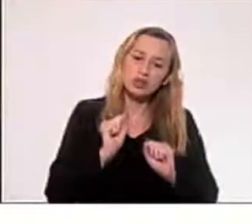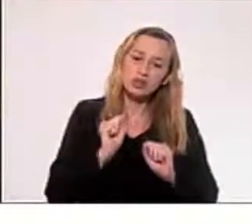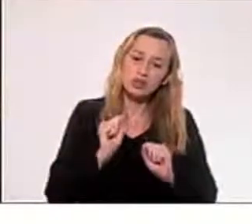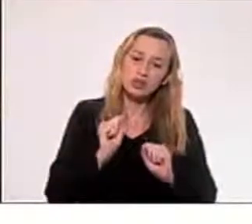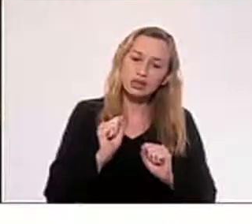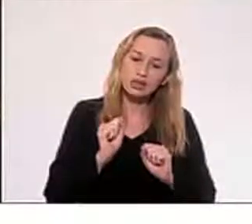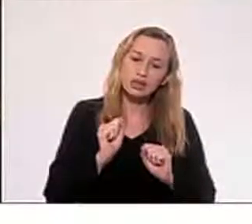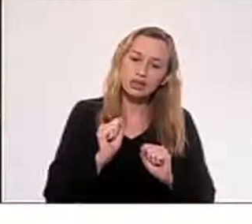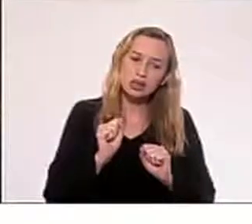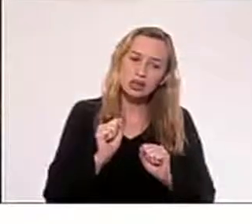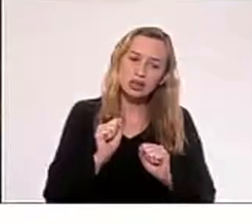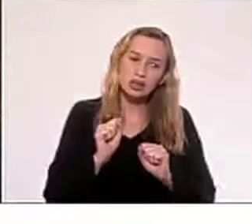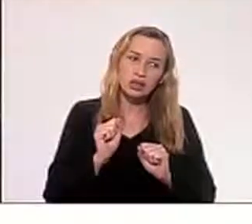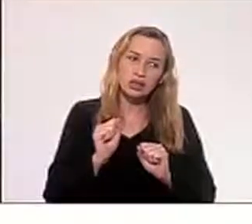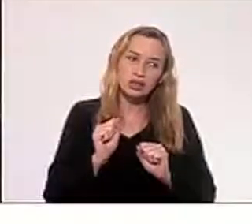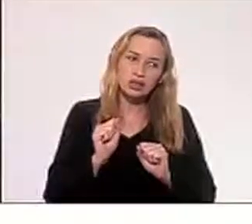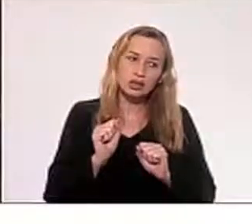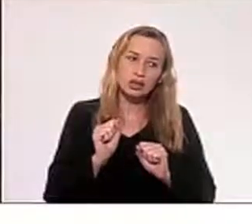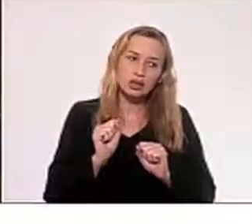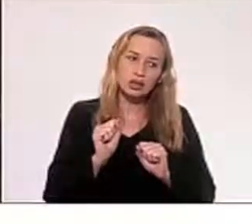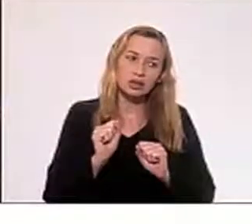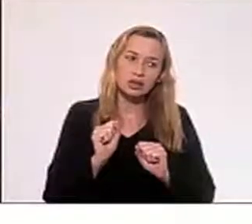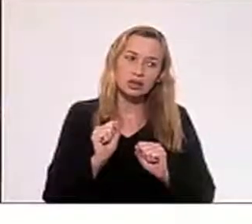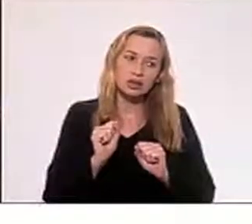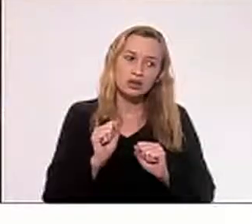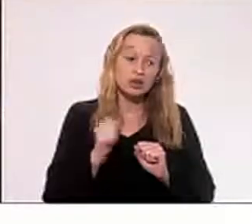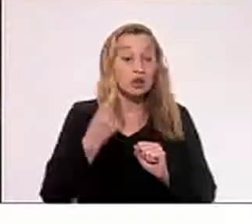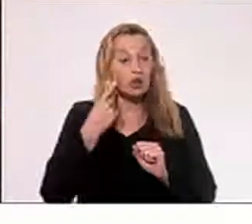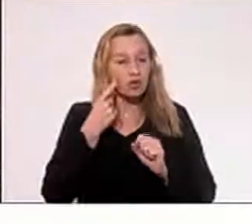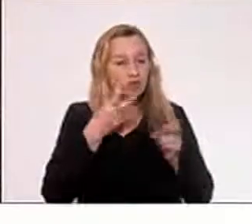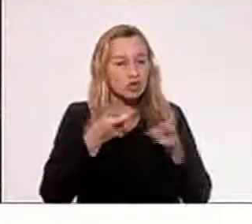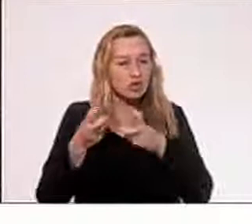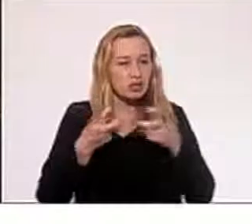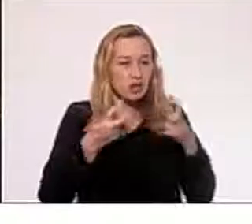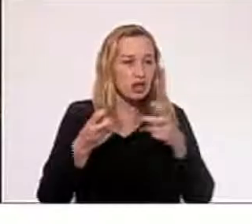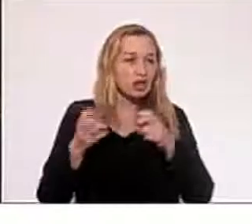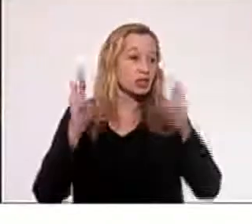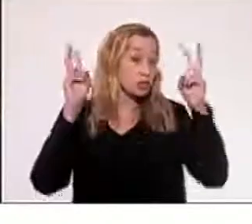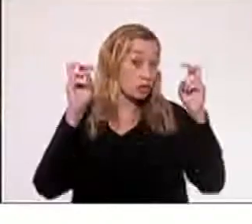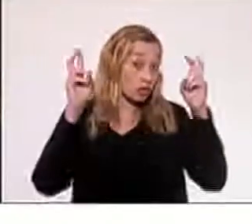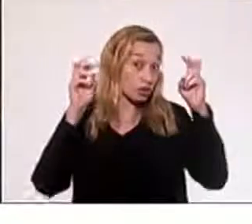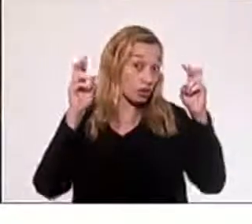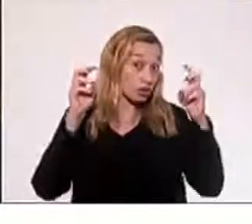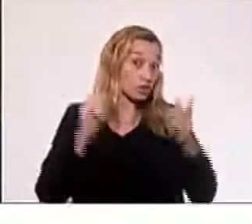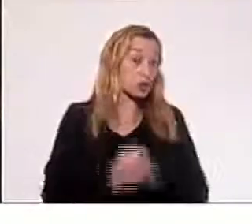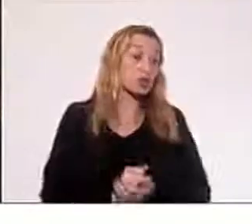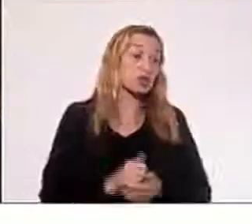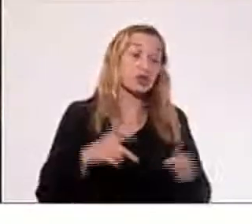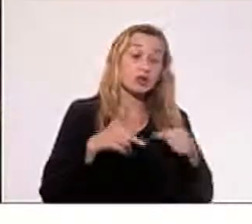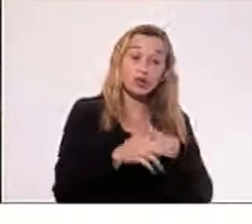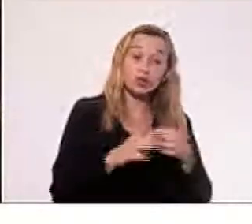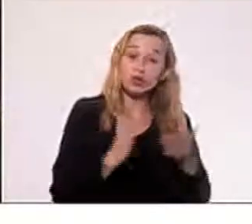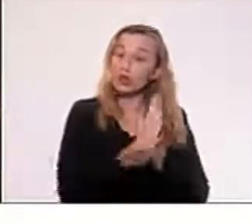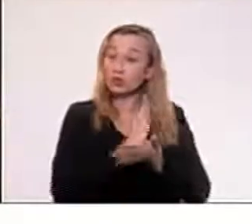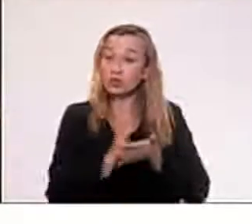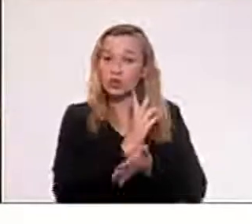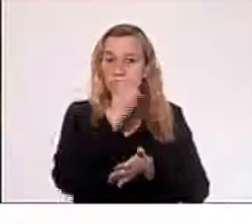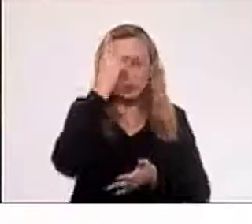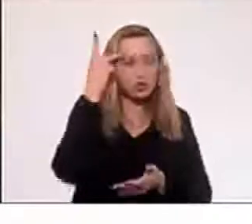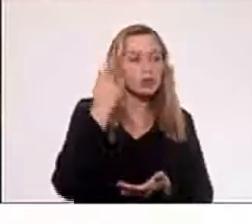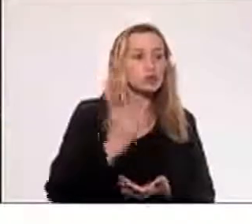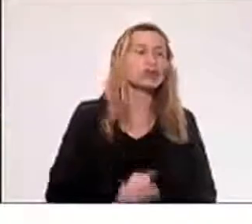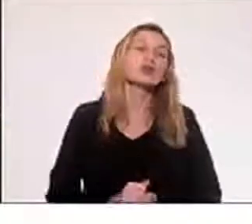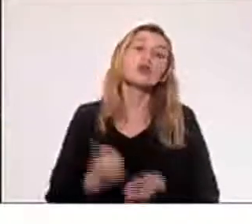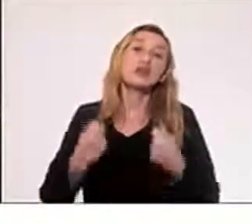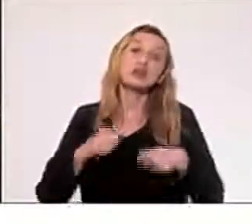se posicionar também o parlamento sobre as questões que afetam cotidianamente as pessoas. Então, a gente